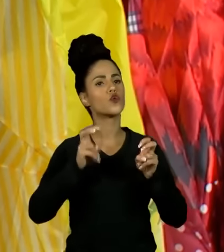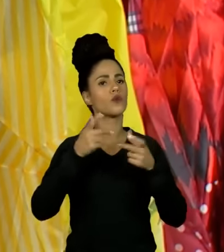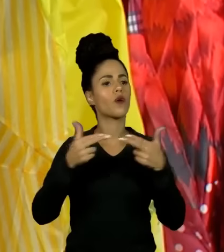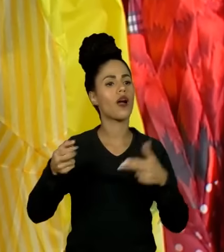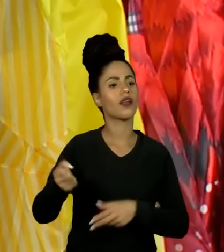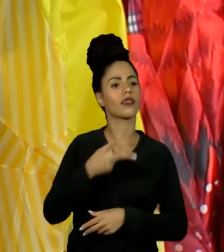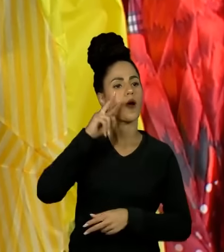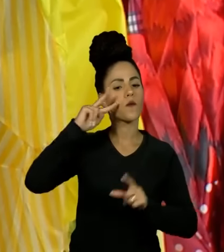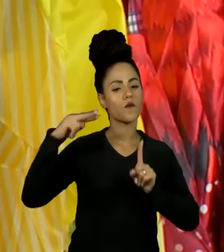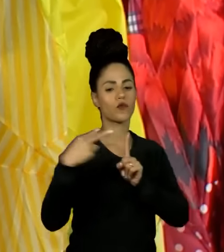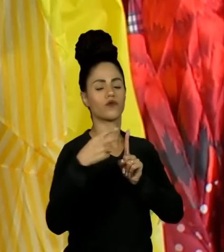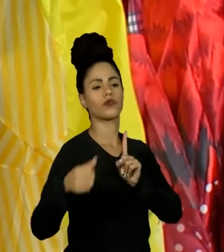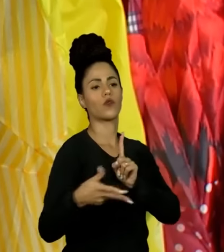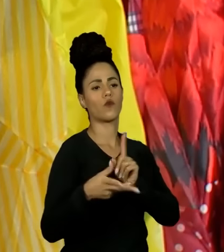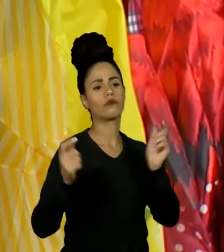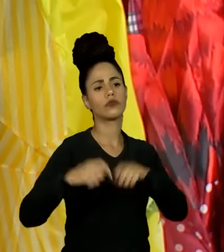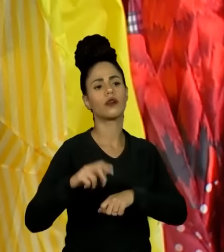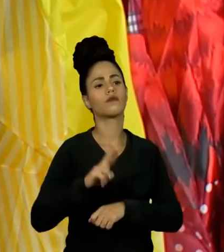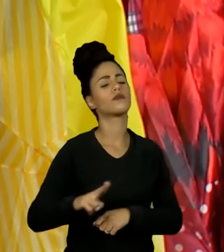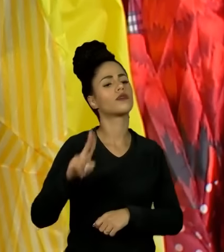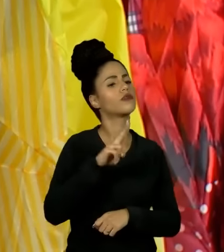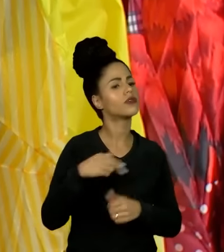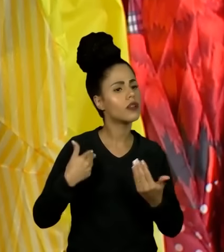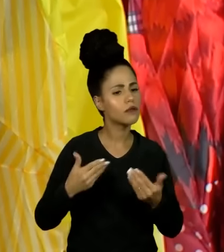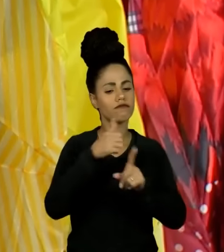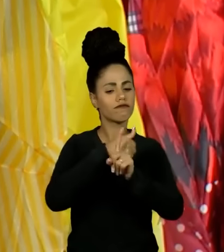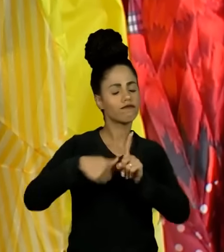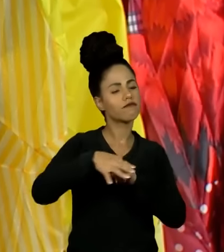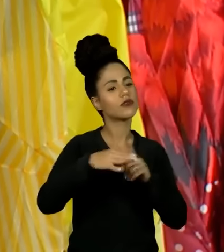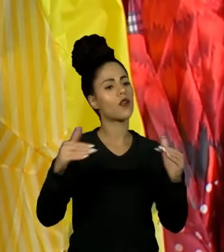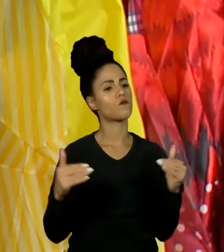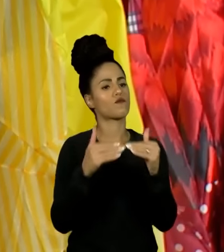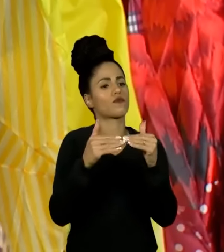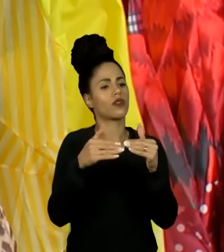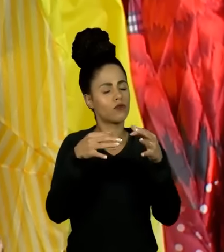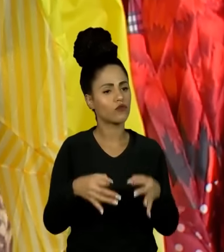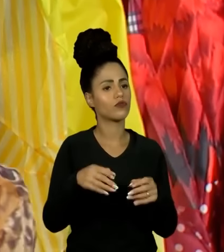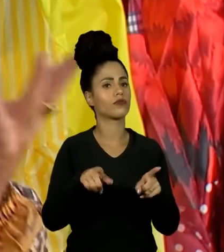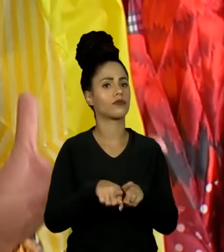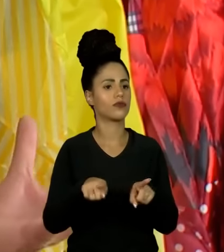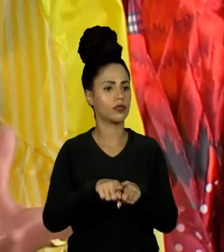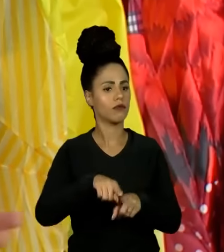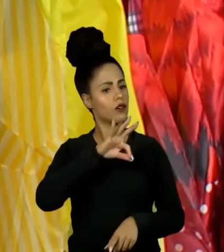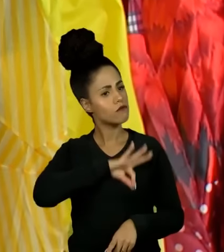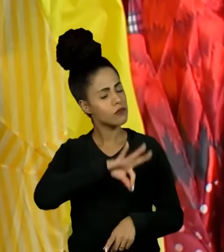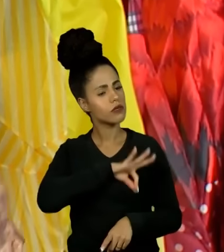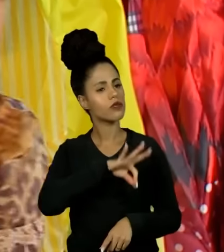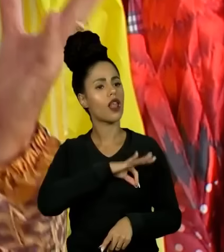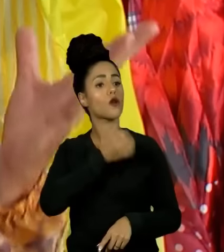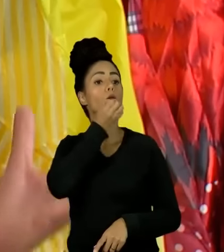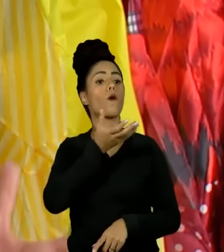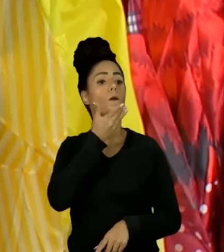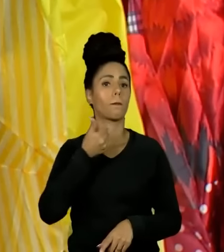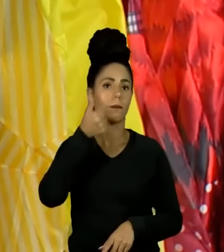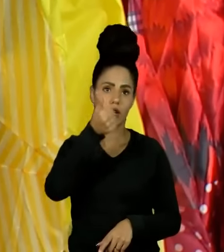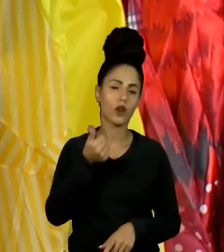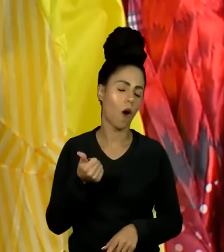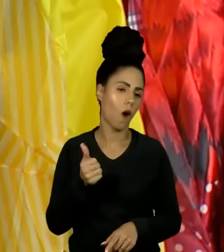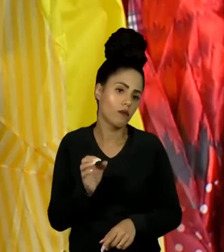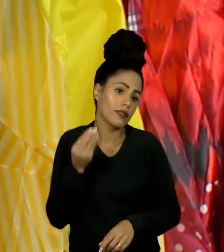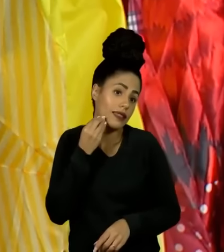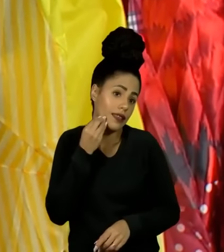novo mundo, sobre a possibilidade de uma sociedade mais justa, com uma distribuição de renda um pouco mais equânime,